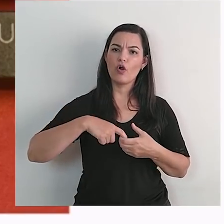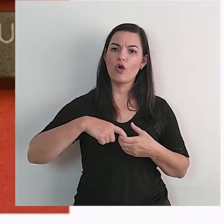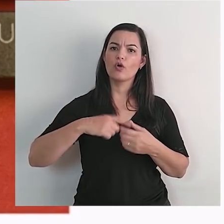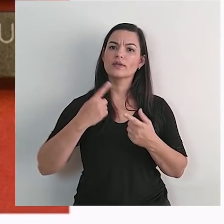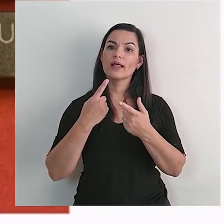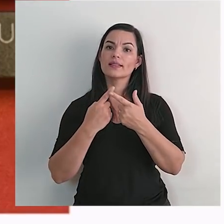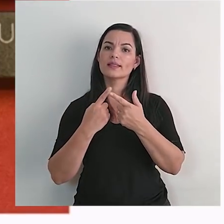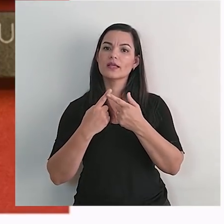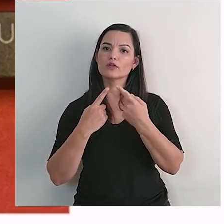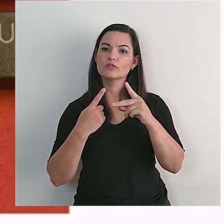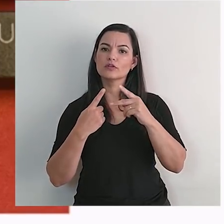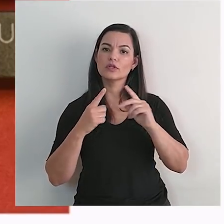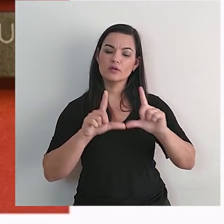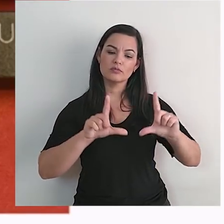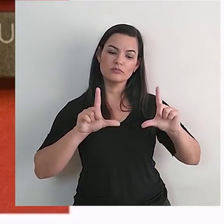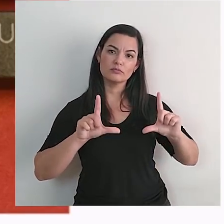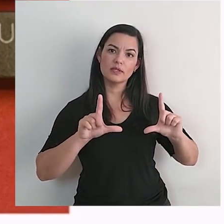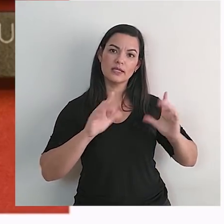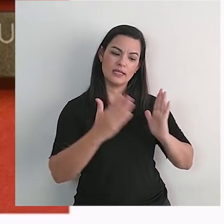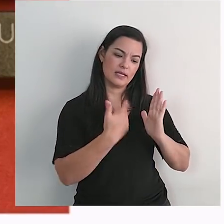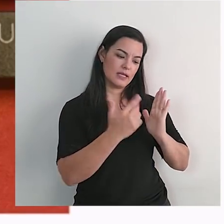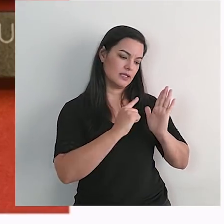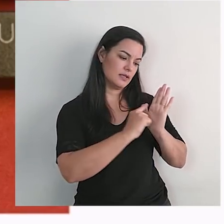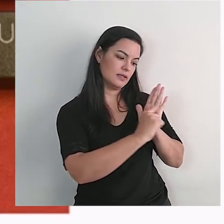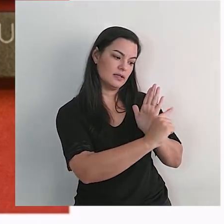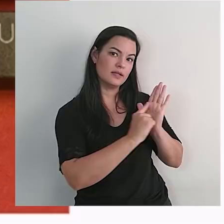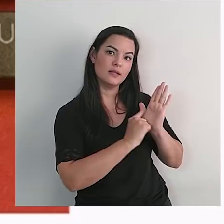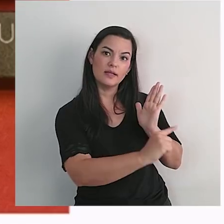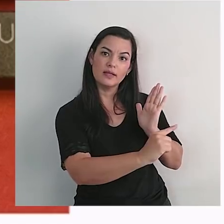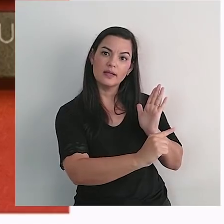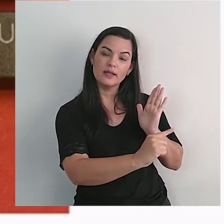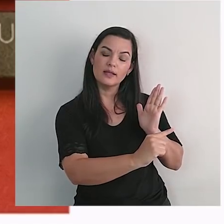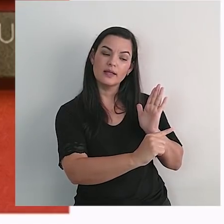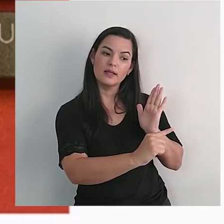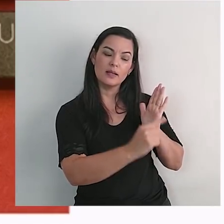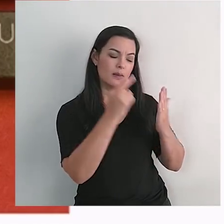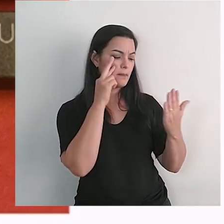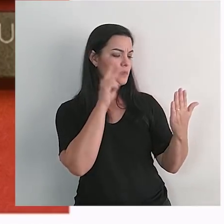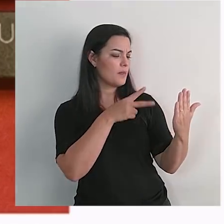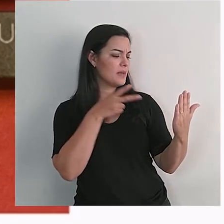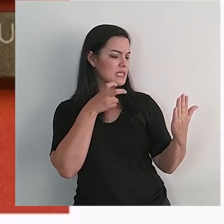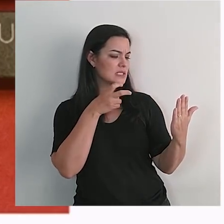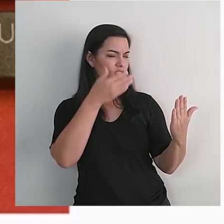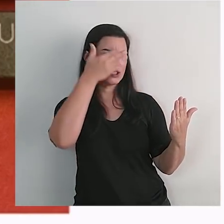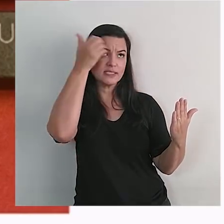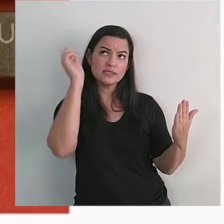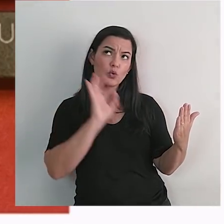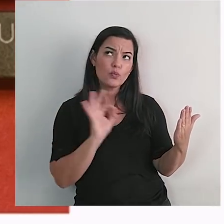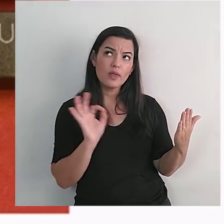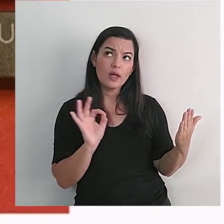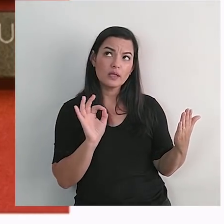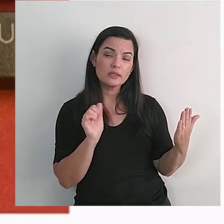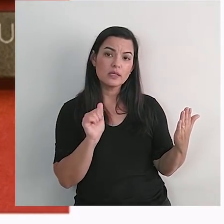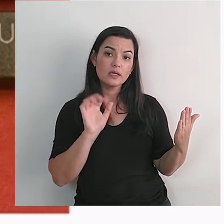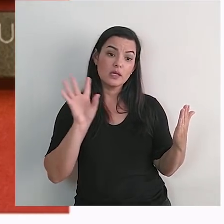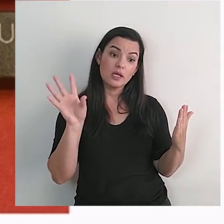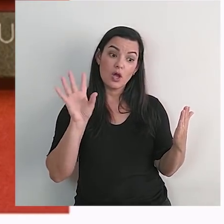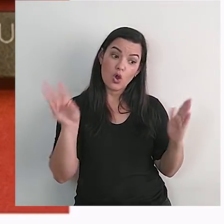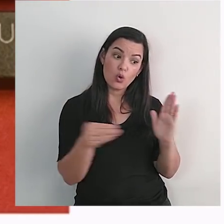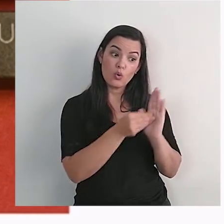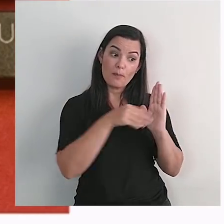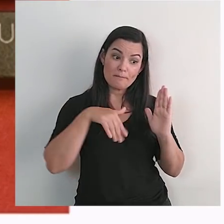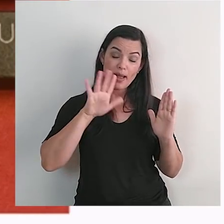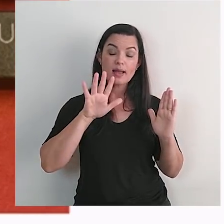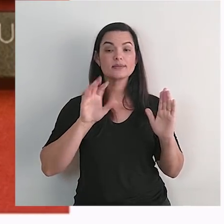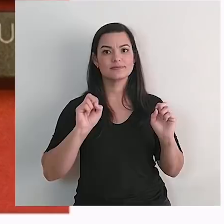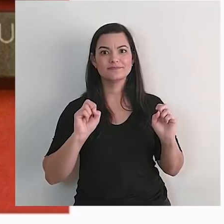o dedinho onde está lendo, para ver se não esqueceu nada, se precisa acrescentar alguma coisa. Tudo